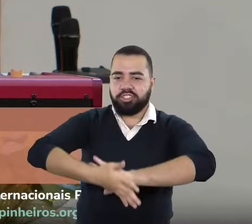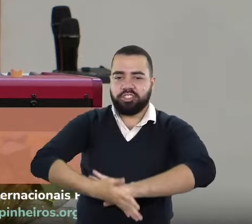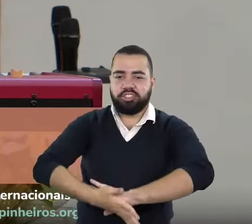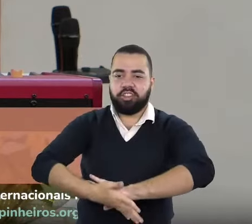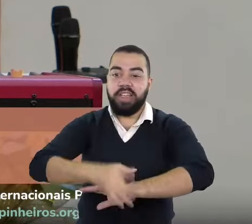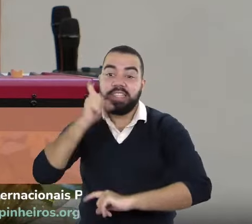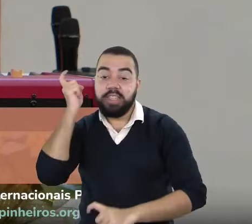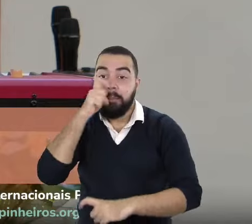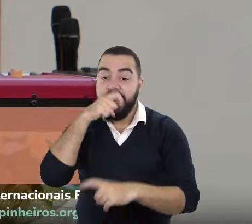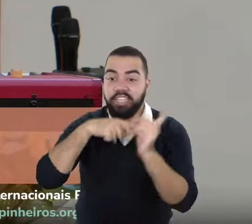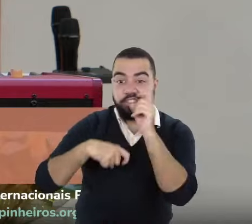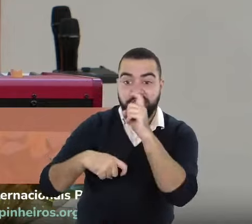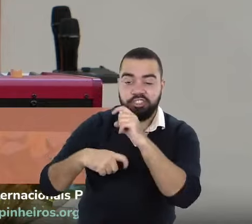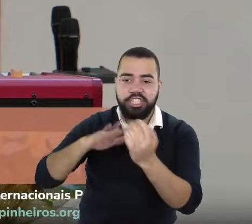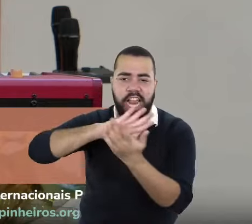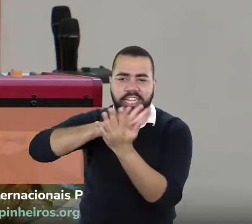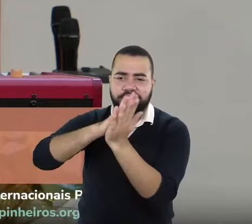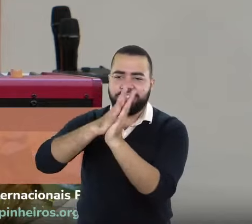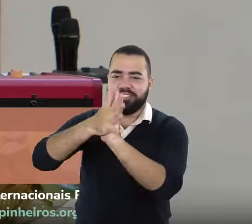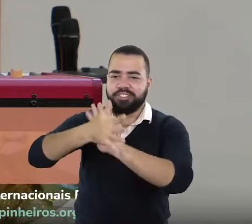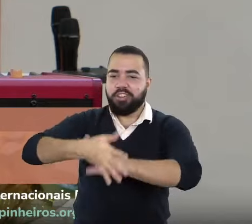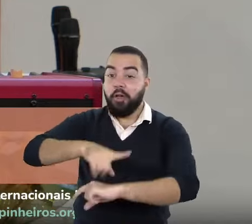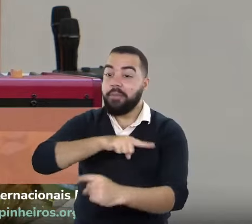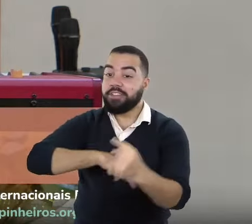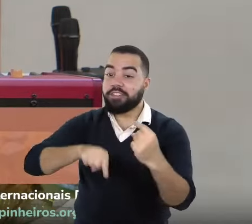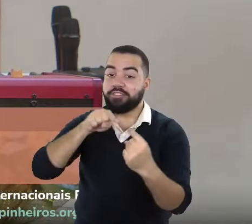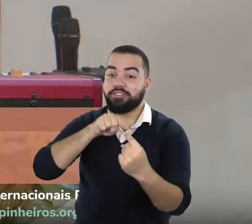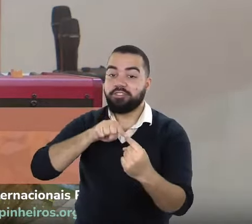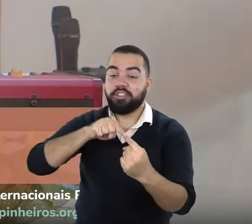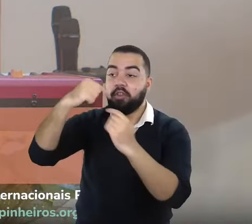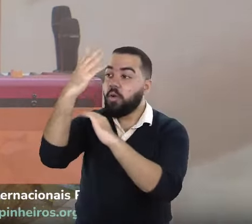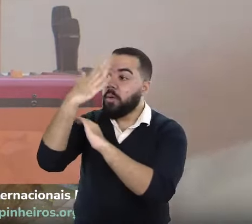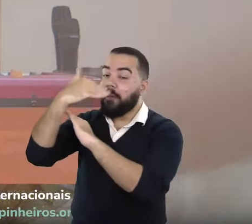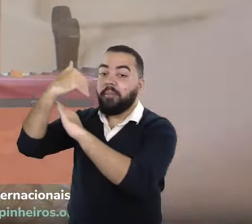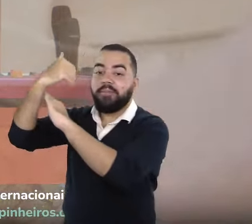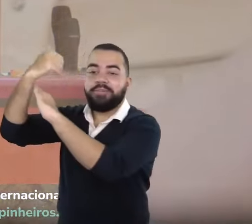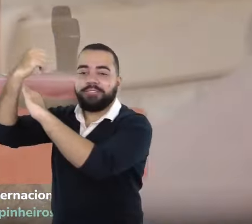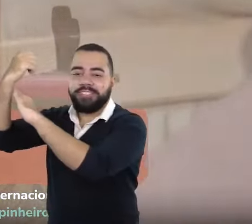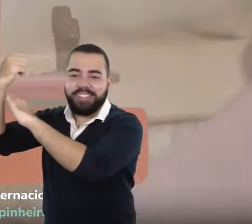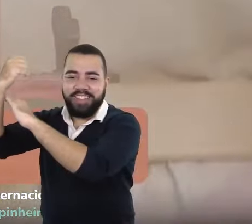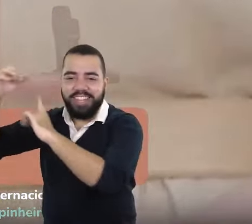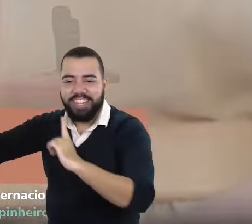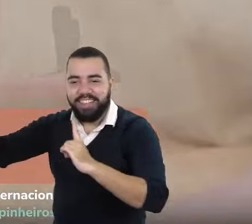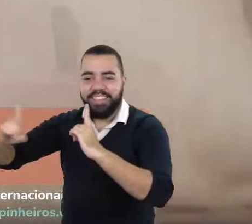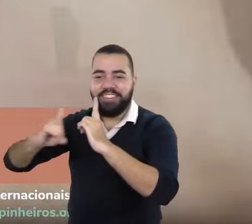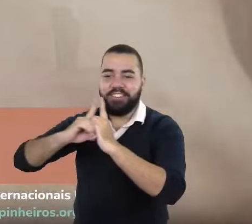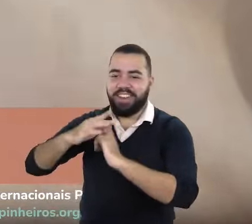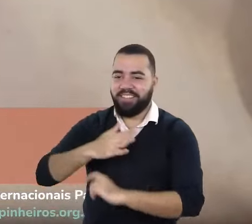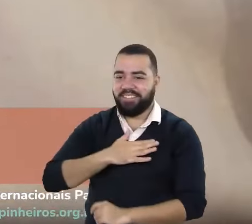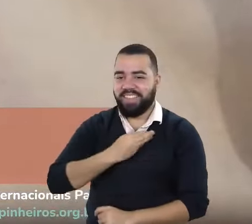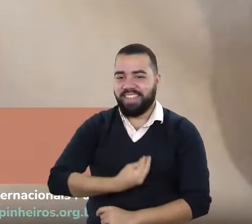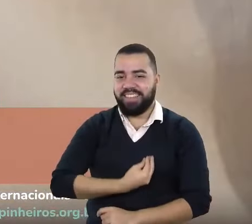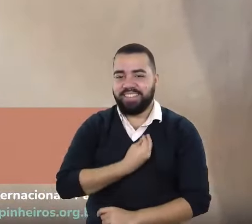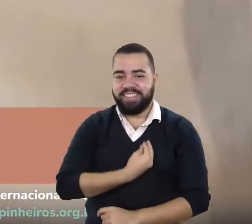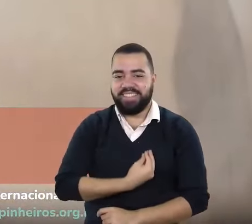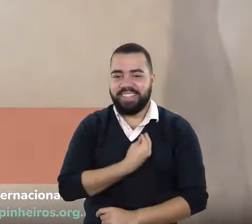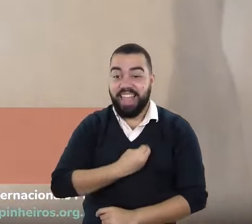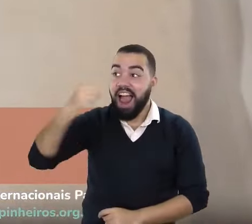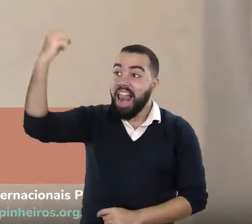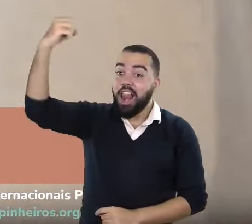as mentiras pra me encontrar. É isso que ele faz. Traz